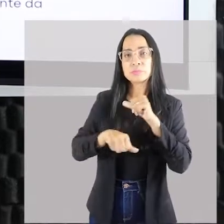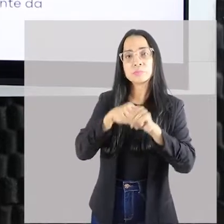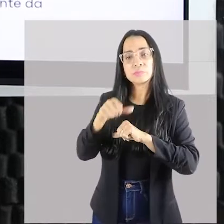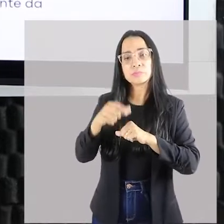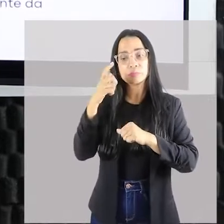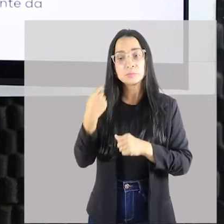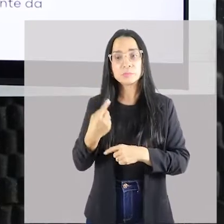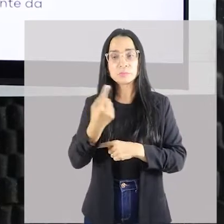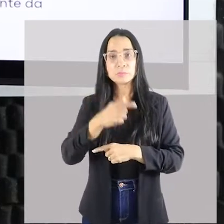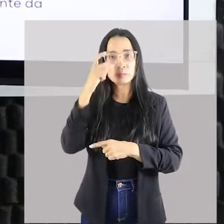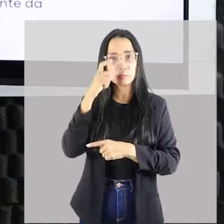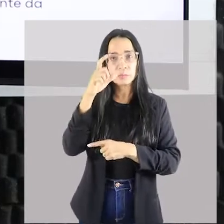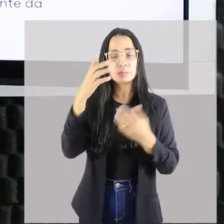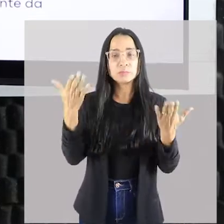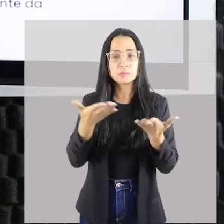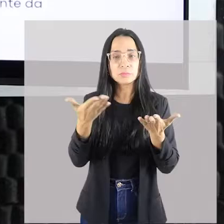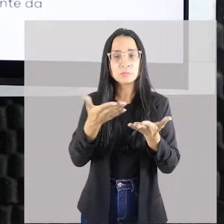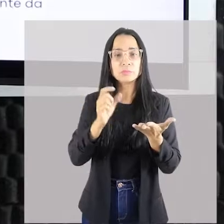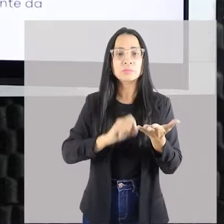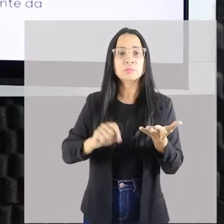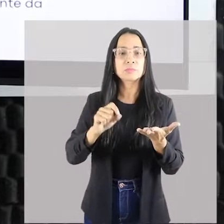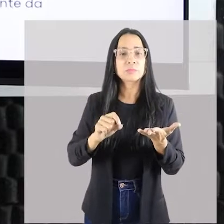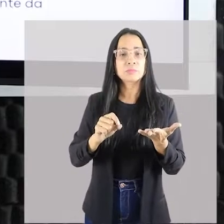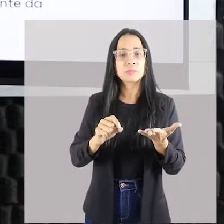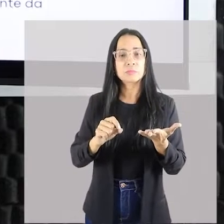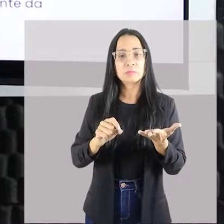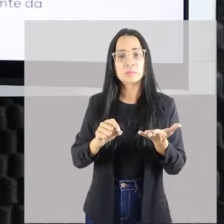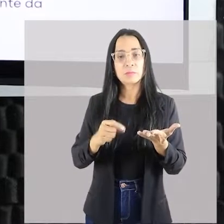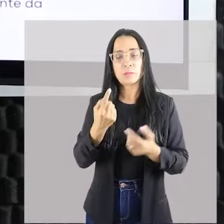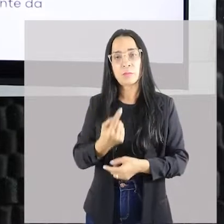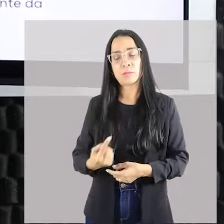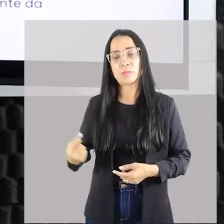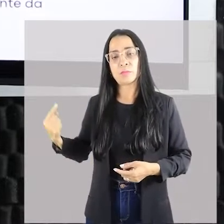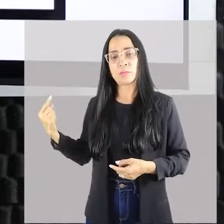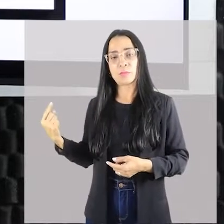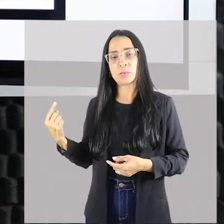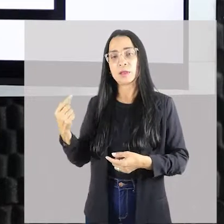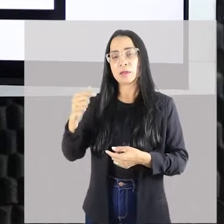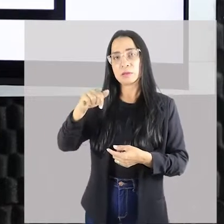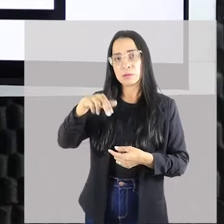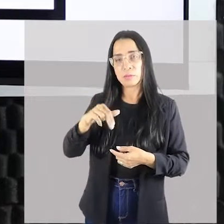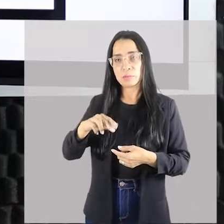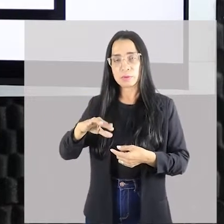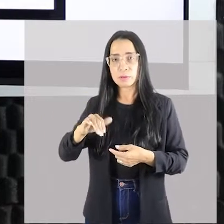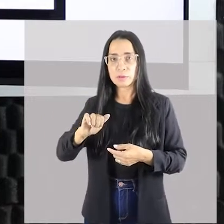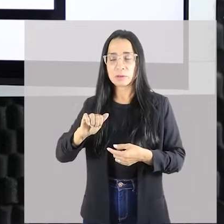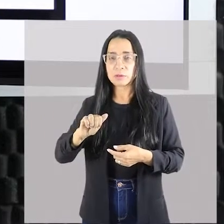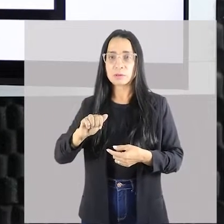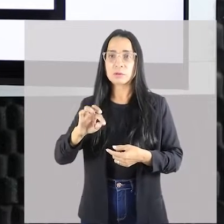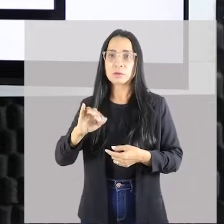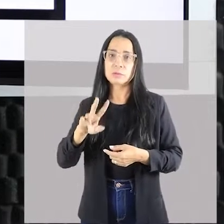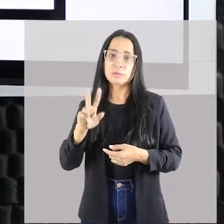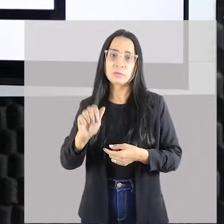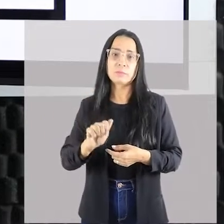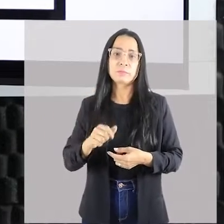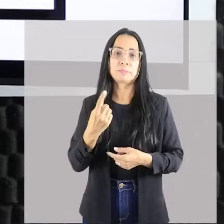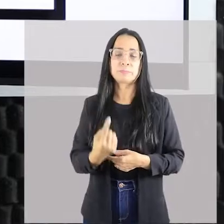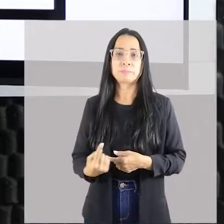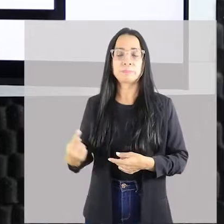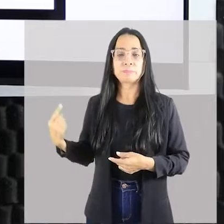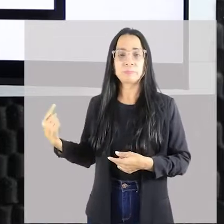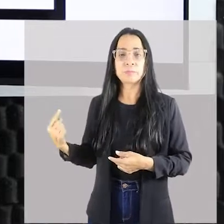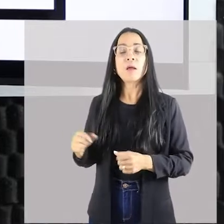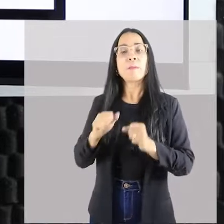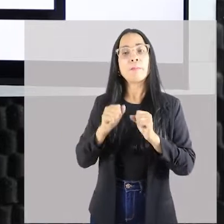nos interessa, tá, por hora, é essa mutação germinativa, tá certo? Bora lá. As mutações, elas podem